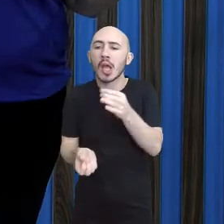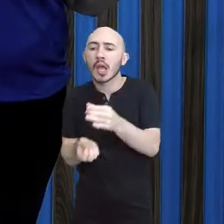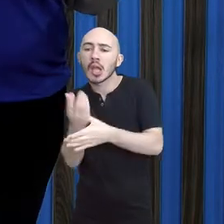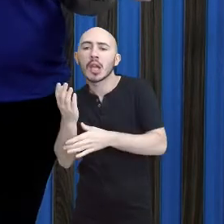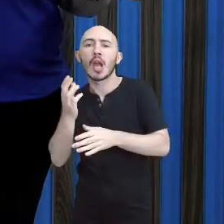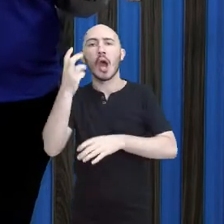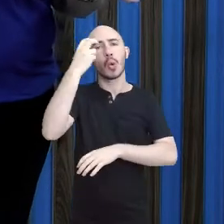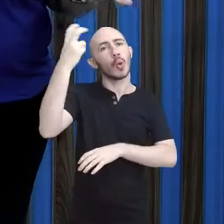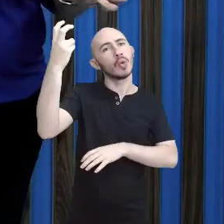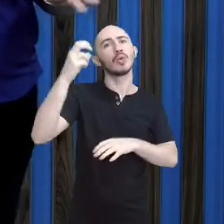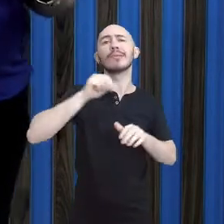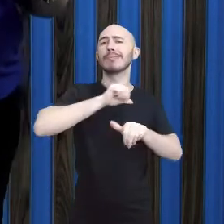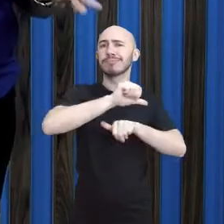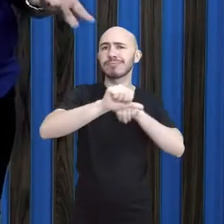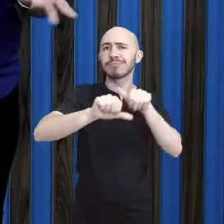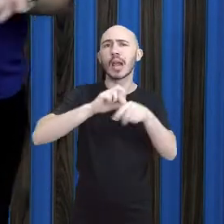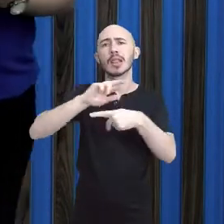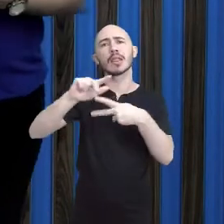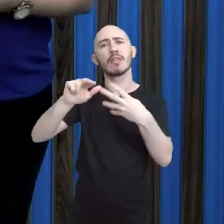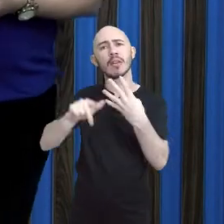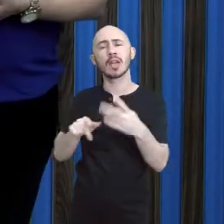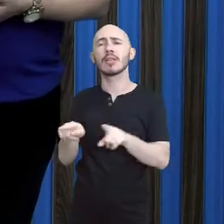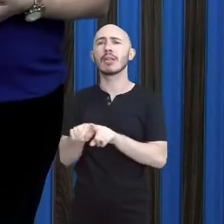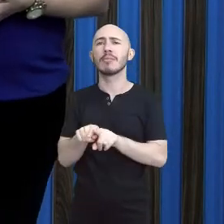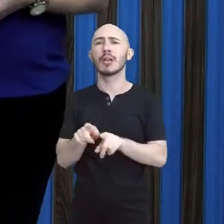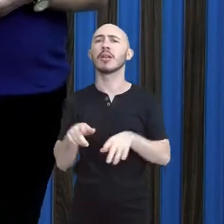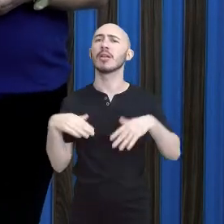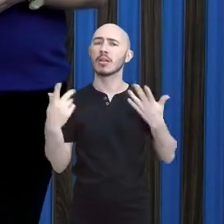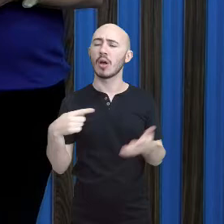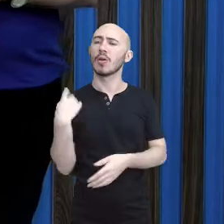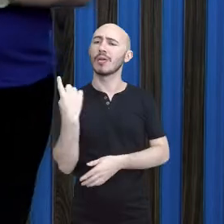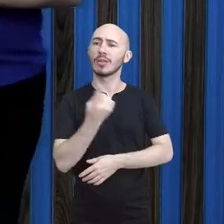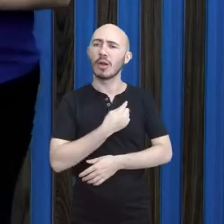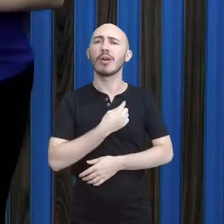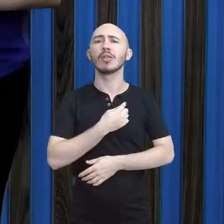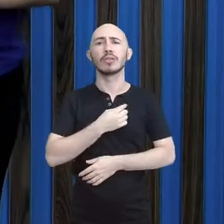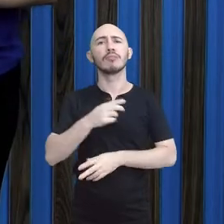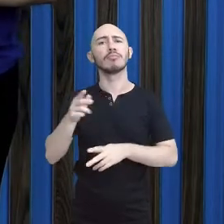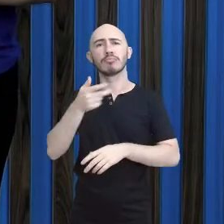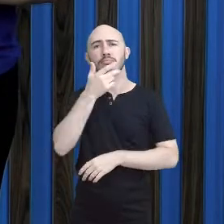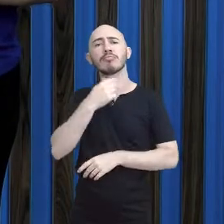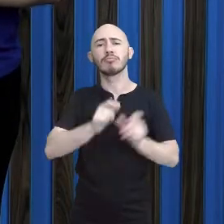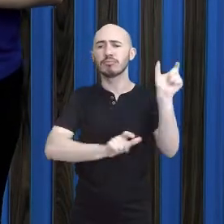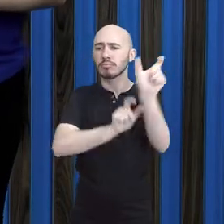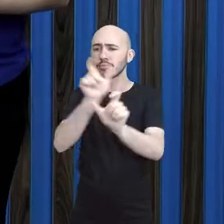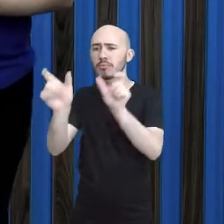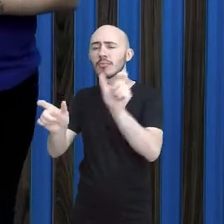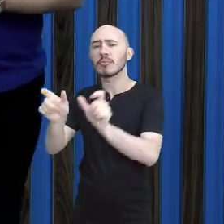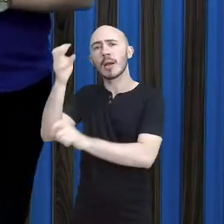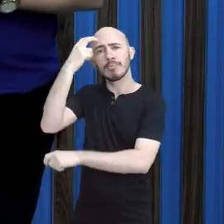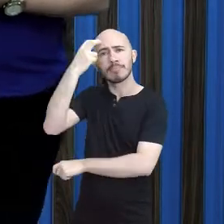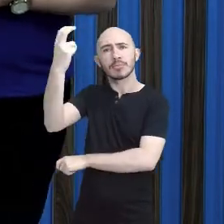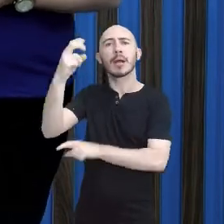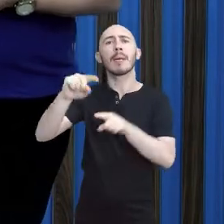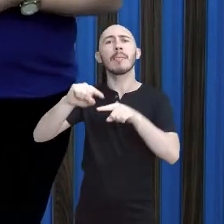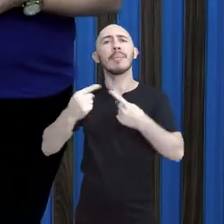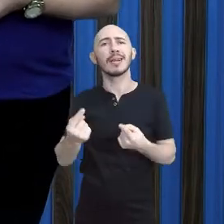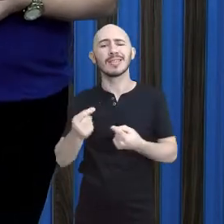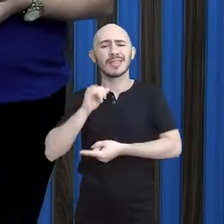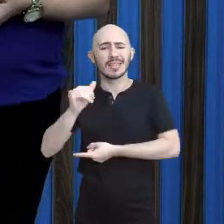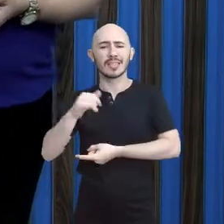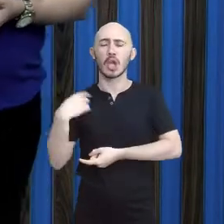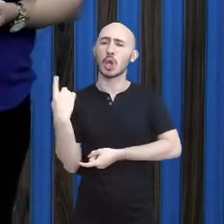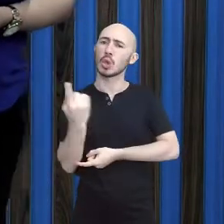diferentes. Então, poderíamos pensar, realmente somos homens sábios. Mas aquele que não